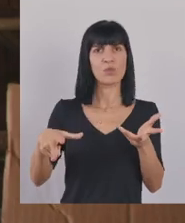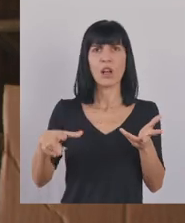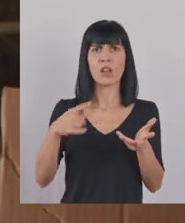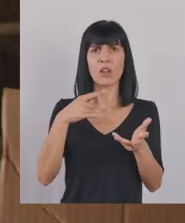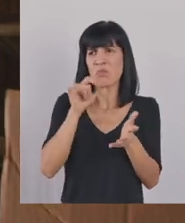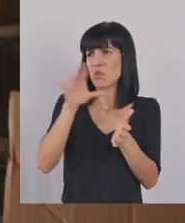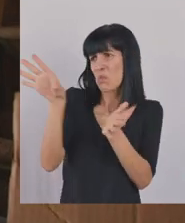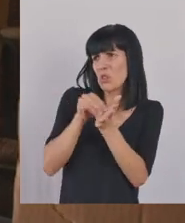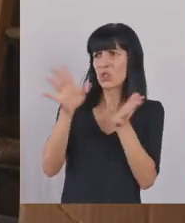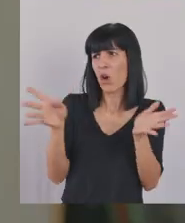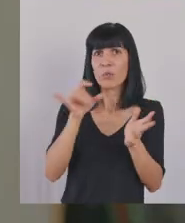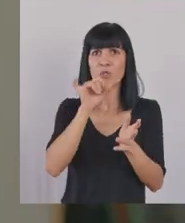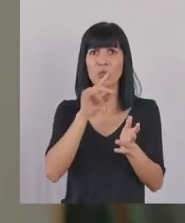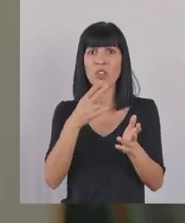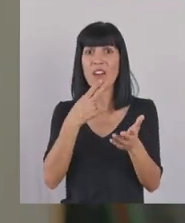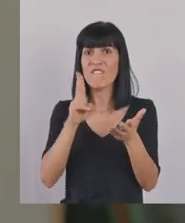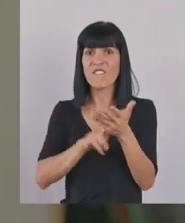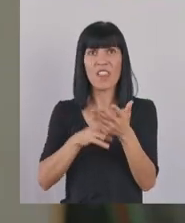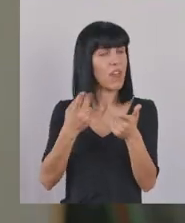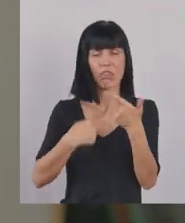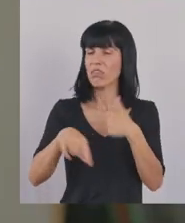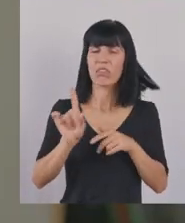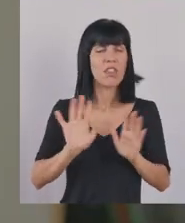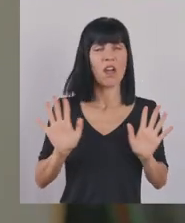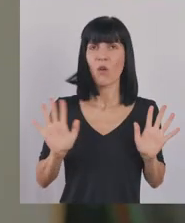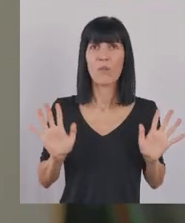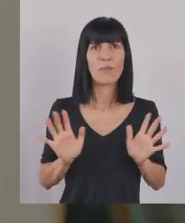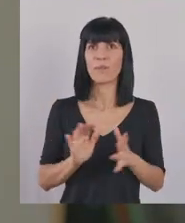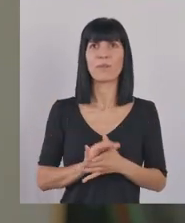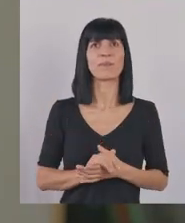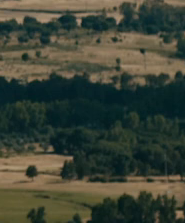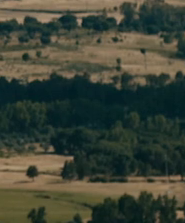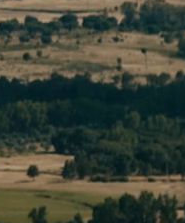Não. Só se houvesse para aí umas cópias ou minha imitação, que é o que mais para aí.